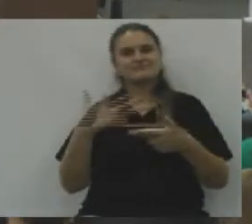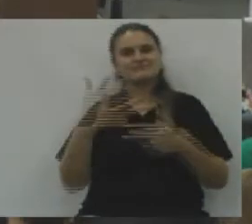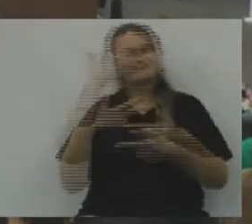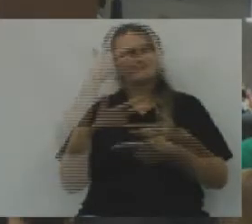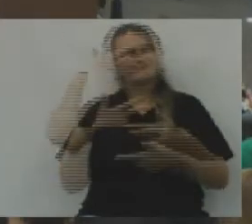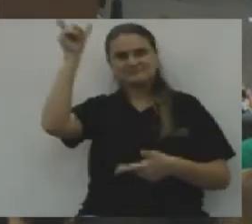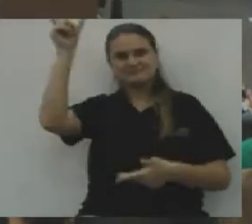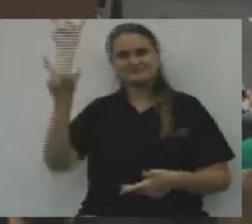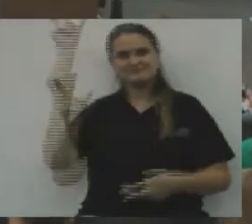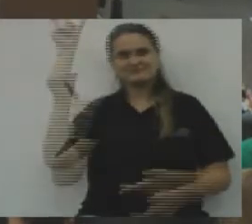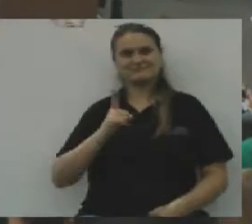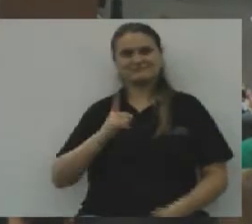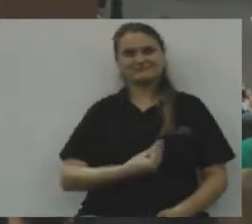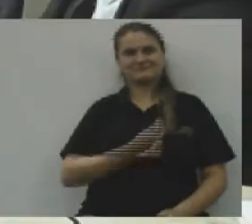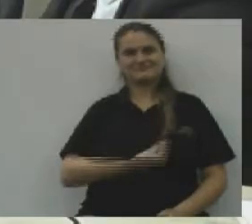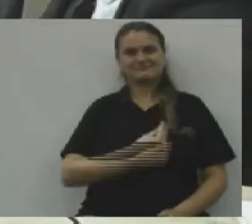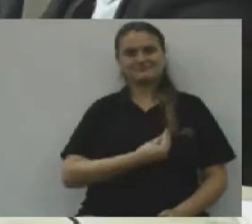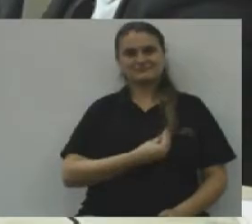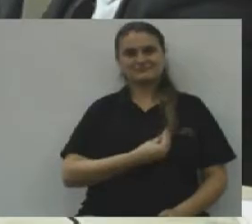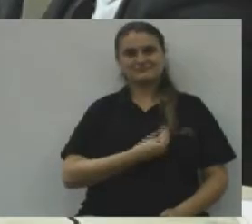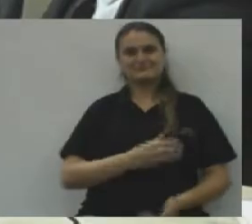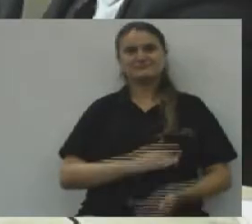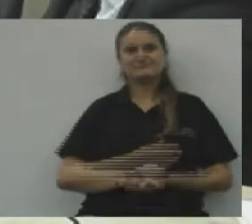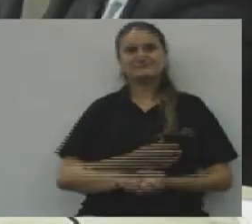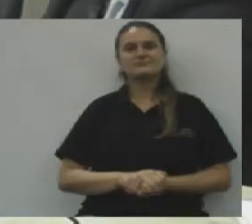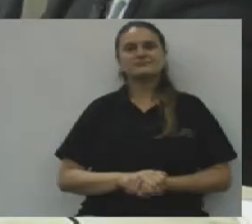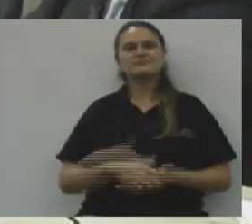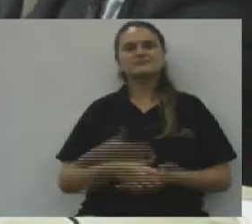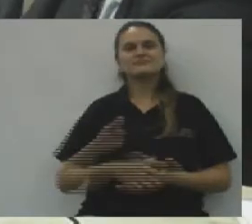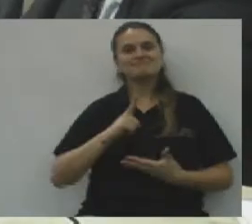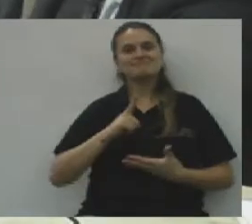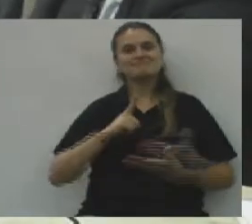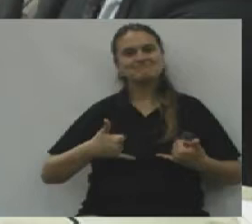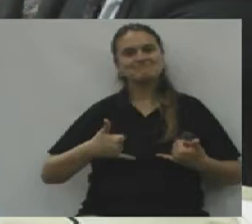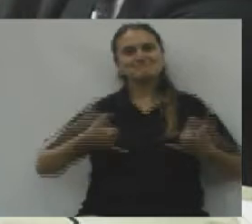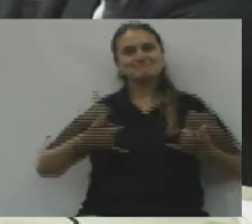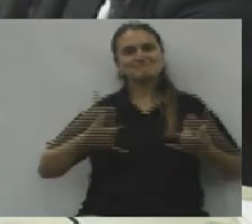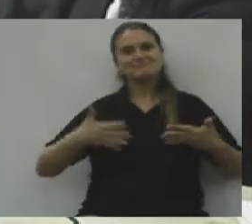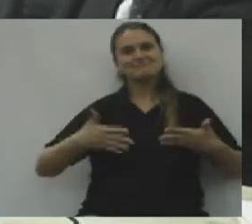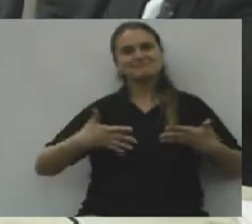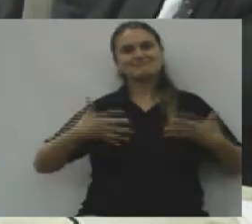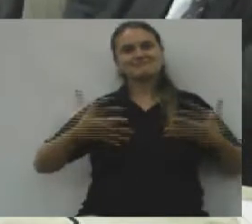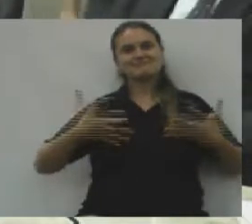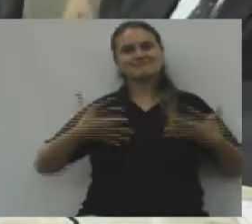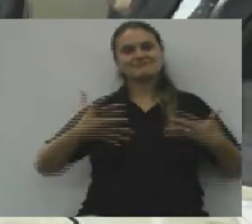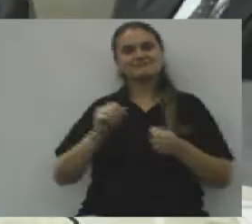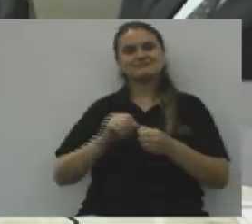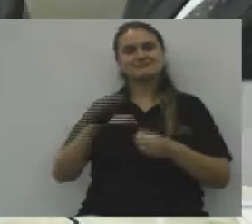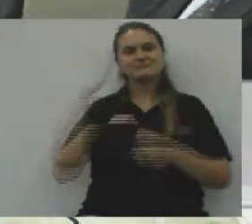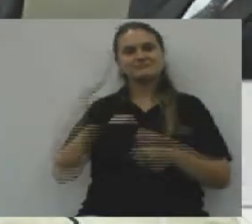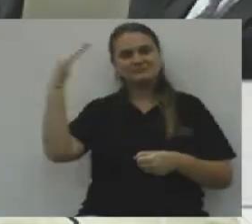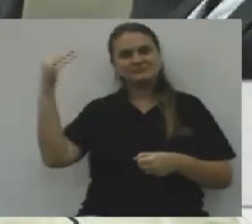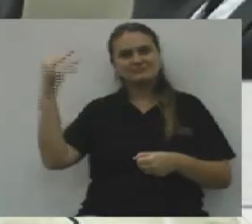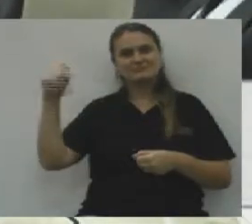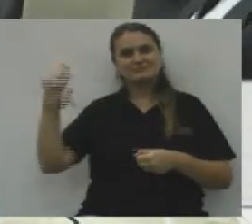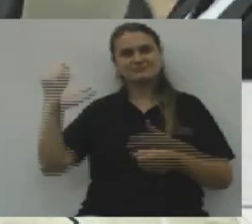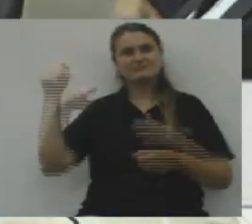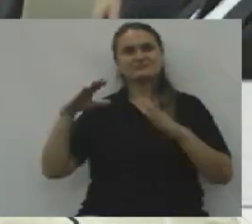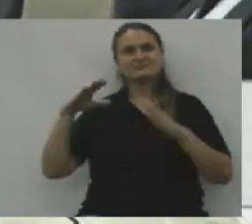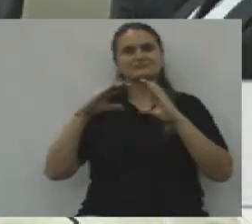enquanto elas estão vivas. E eu me sinto honrado de prestar essa homenagem aqui na Câmara de